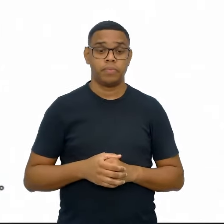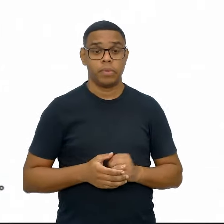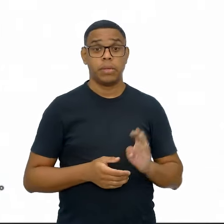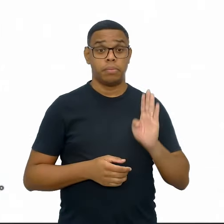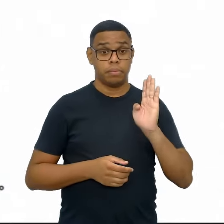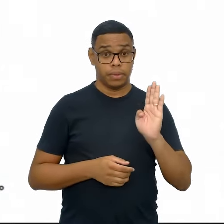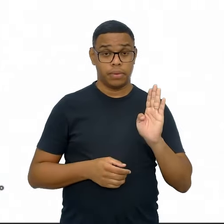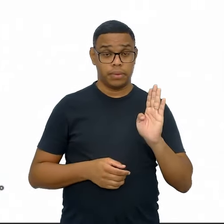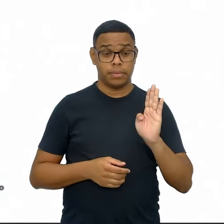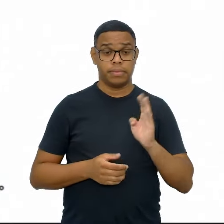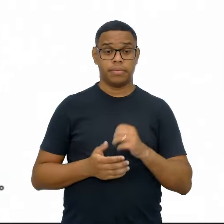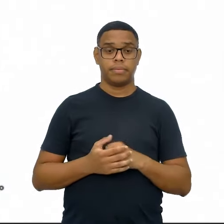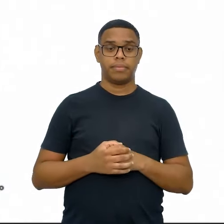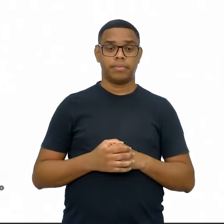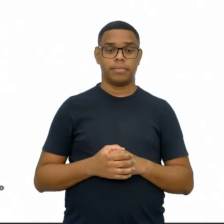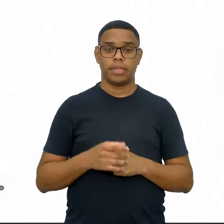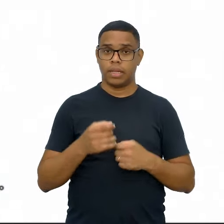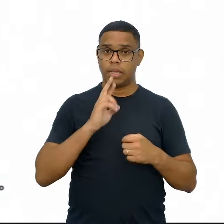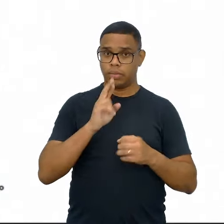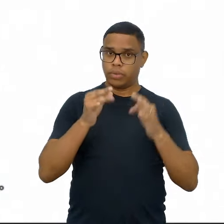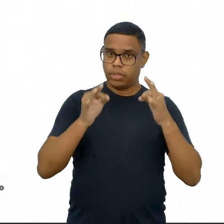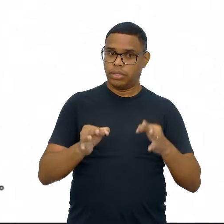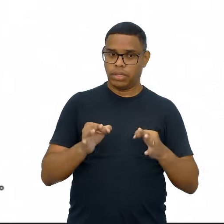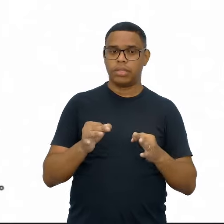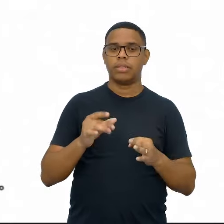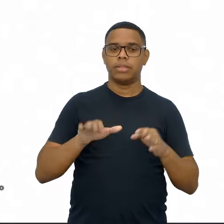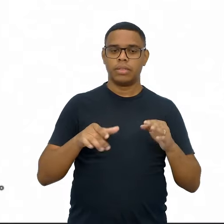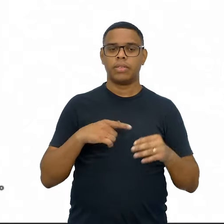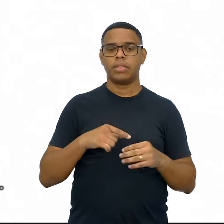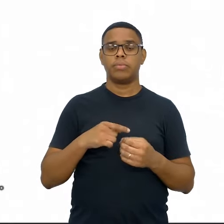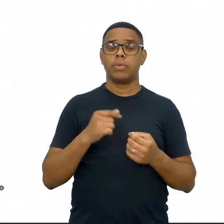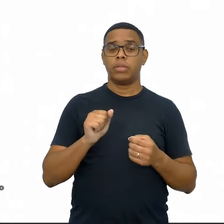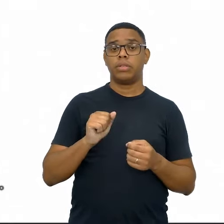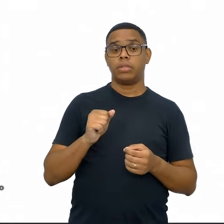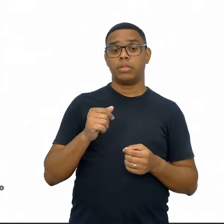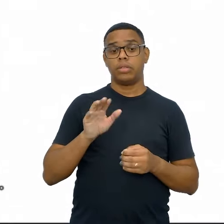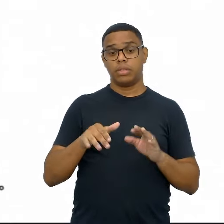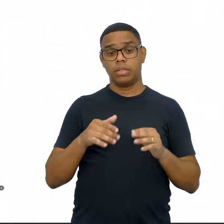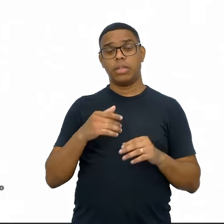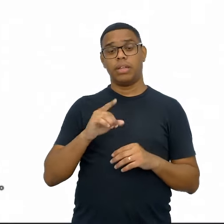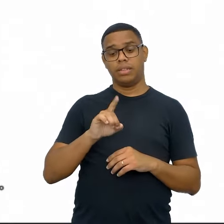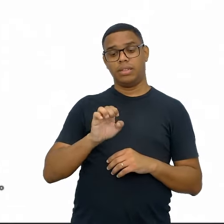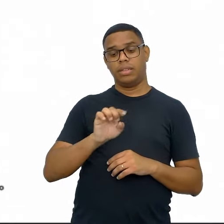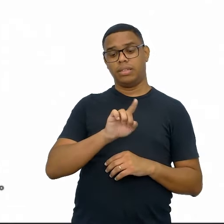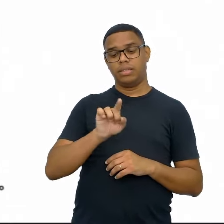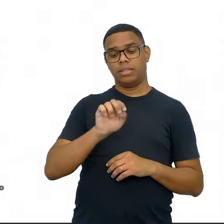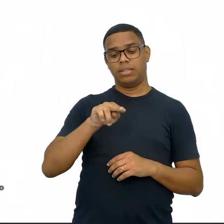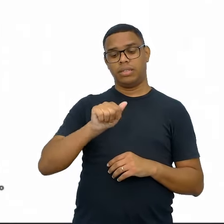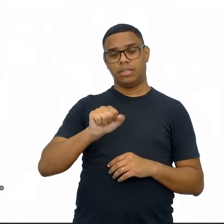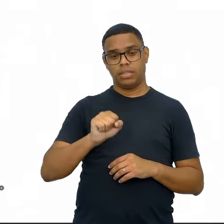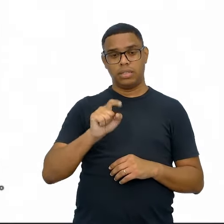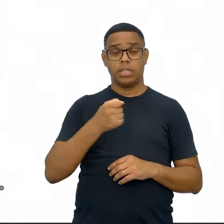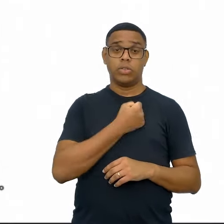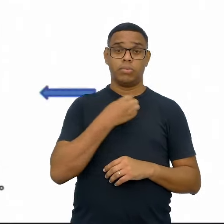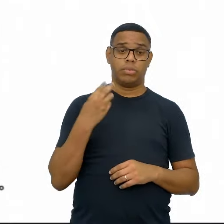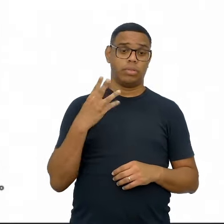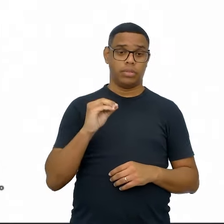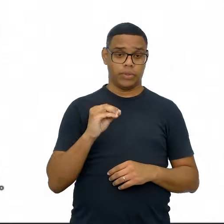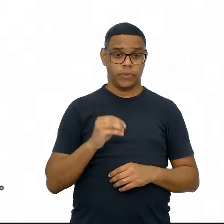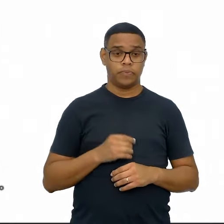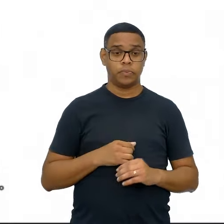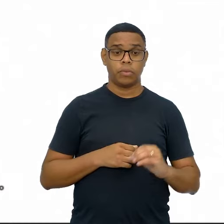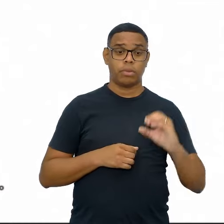B, que é o correto, ou seja, ele pode estar na segunda ordem, ou seja, é a ordem das dezenas simples que representa o 30. No